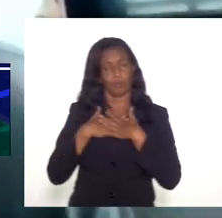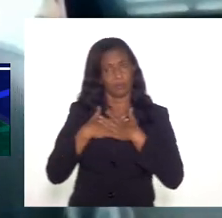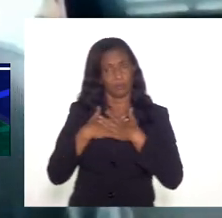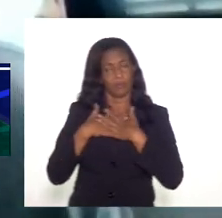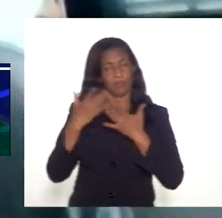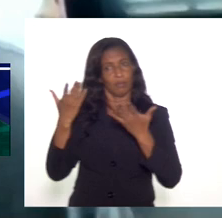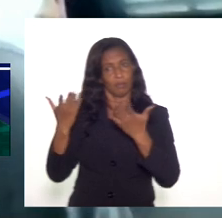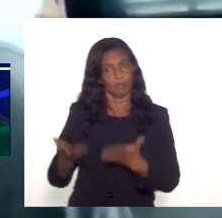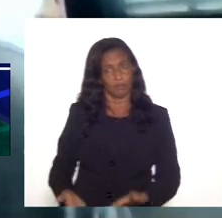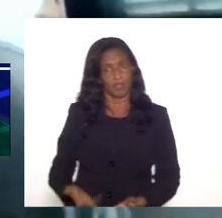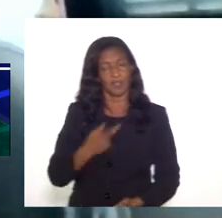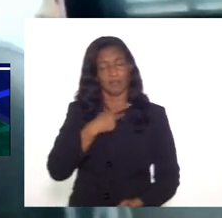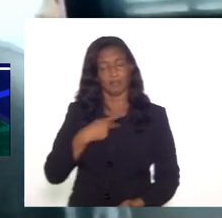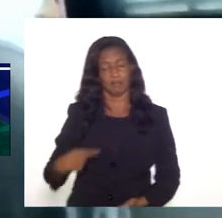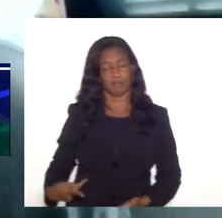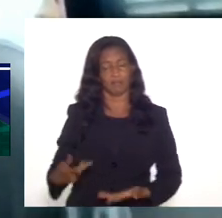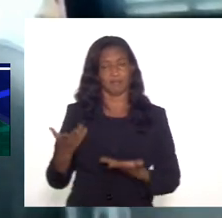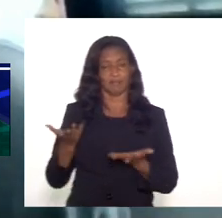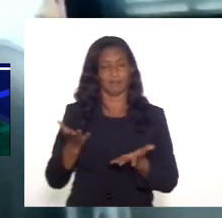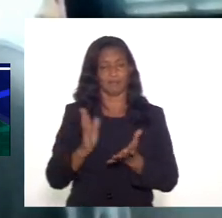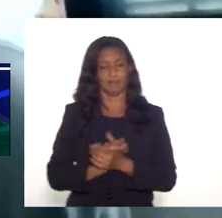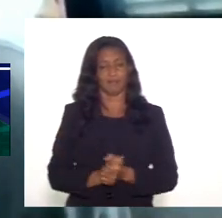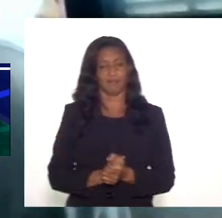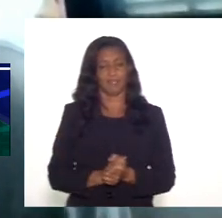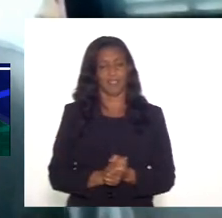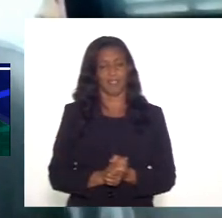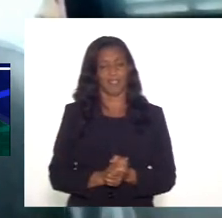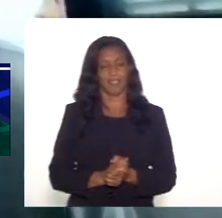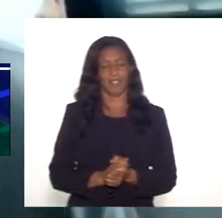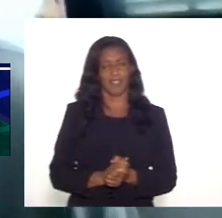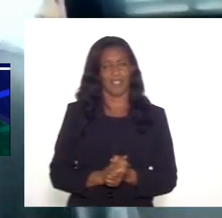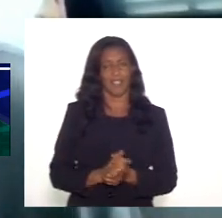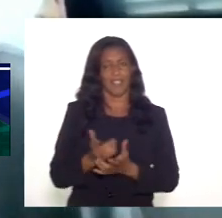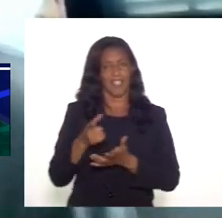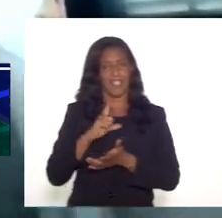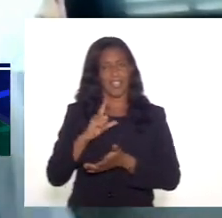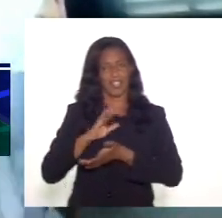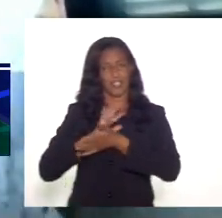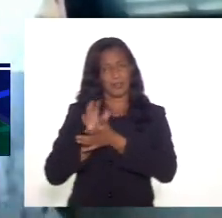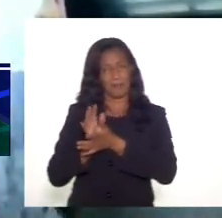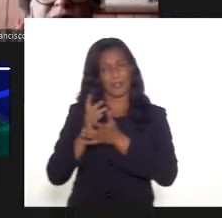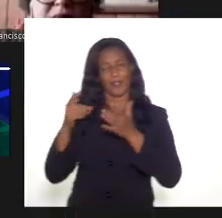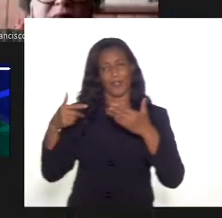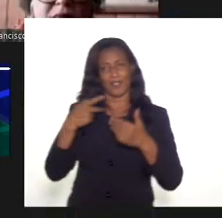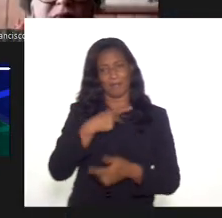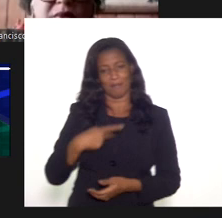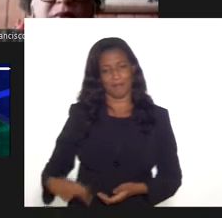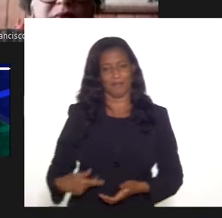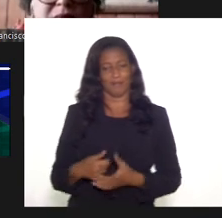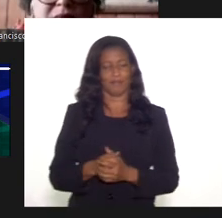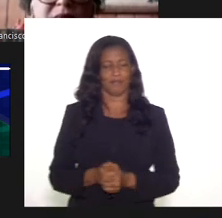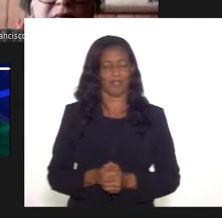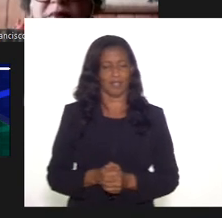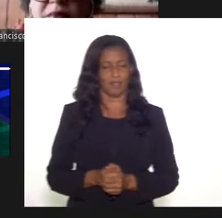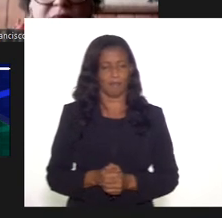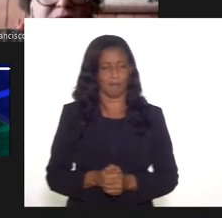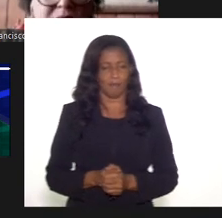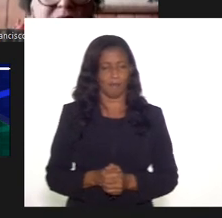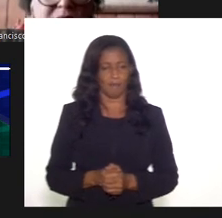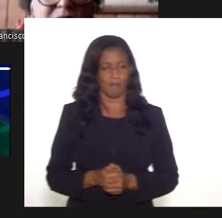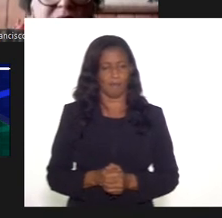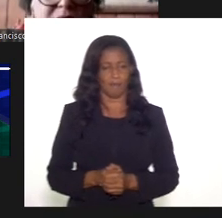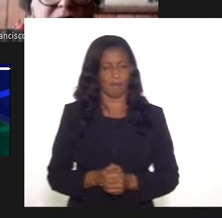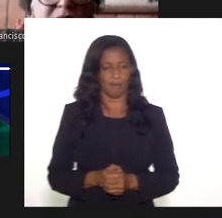exercício democrático e antidiscriminatório dessa presidência. Obrigada. A